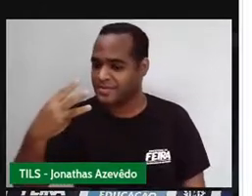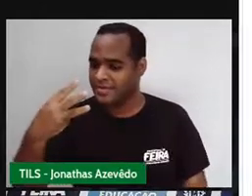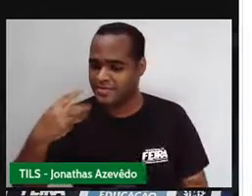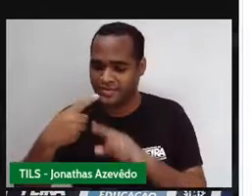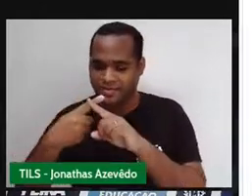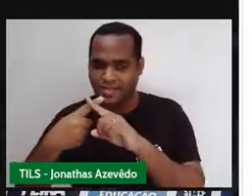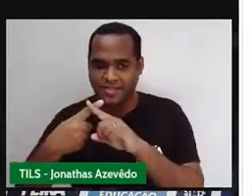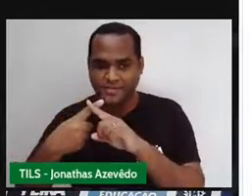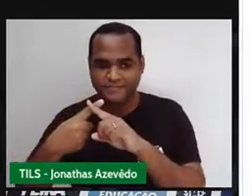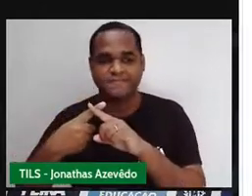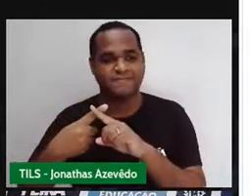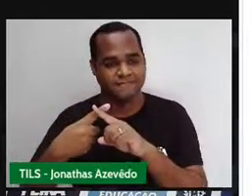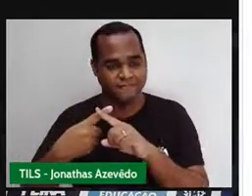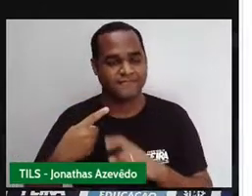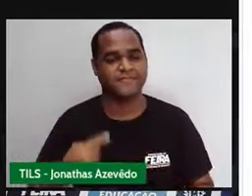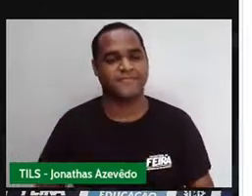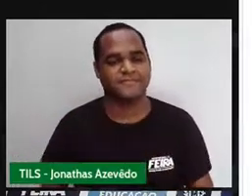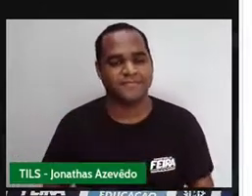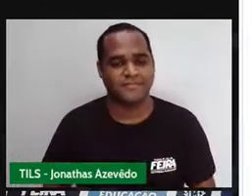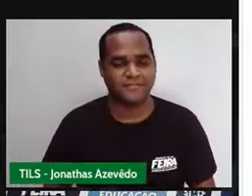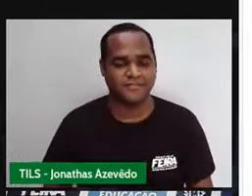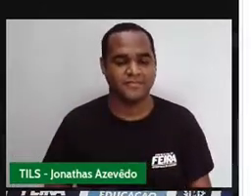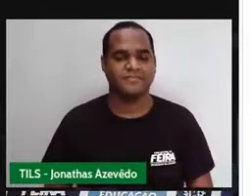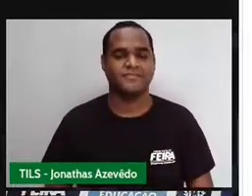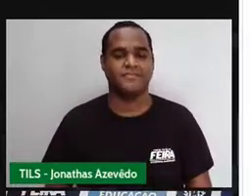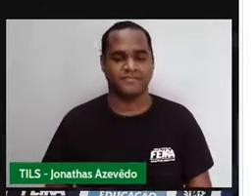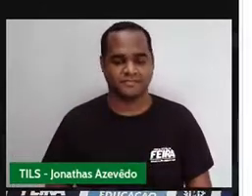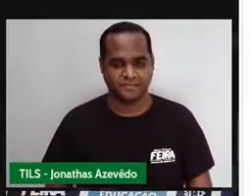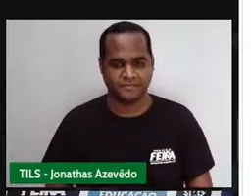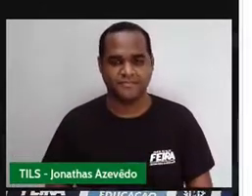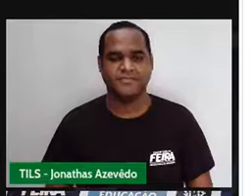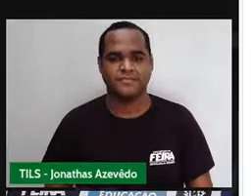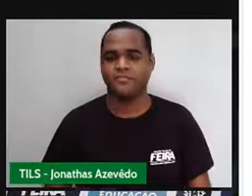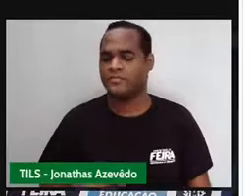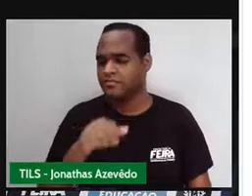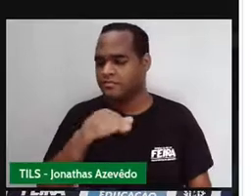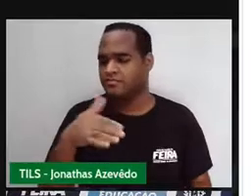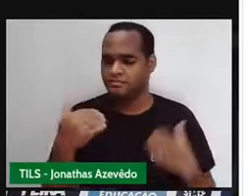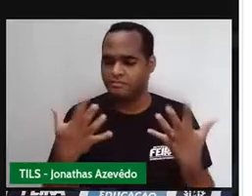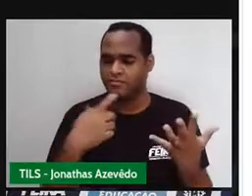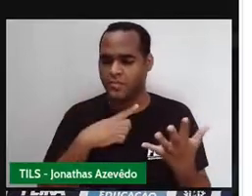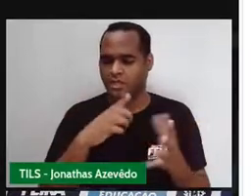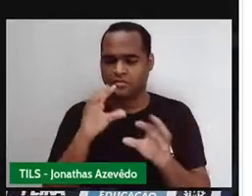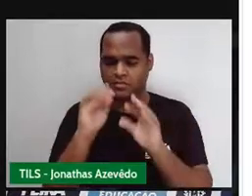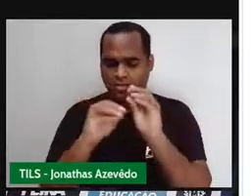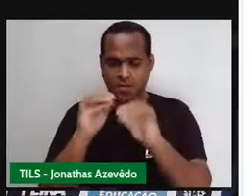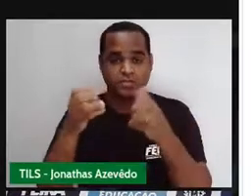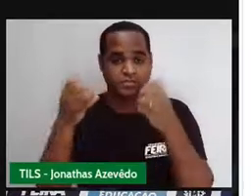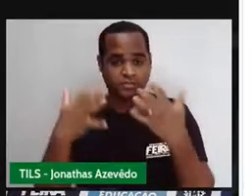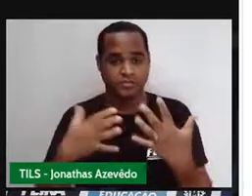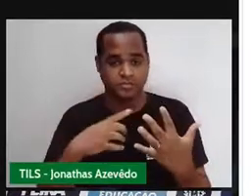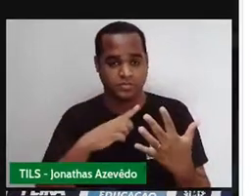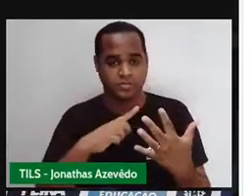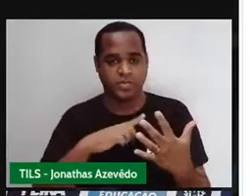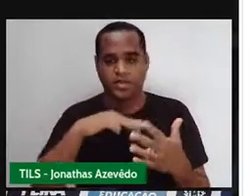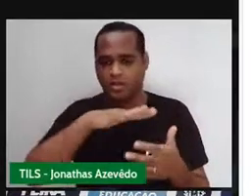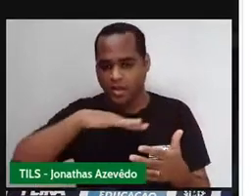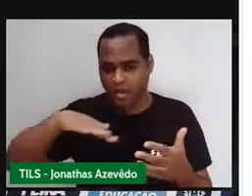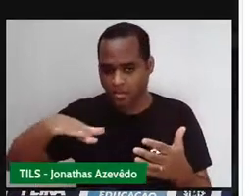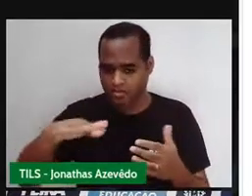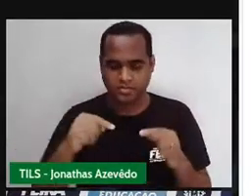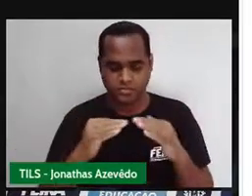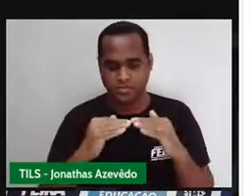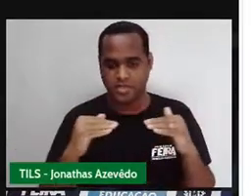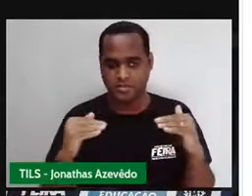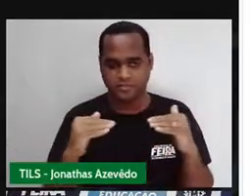vezes essa medida que que a medida da largura ou altura então aqui a gente vai colocar a área do quadrado